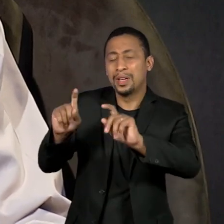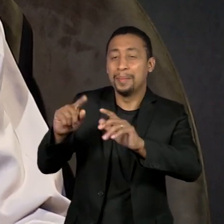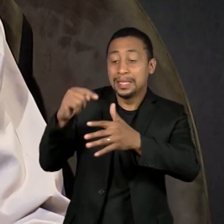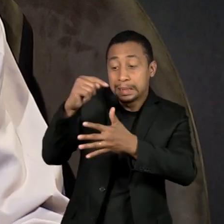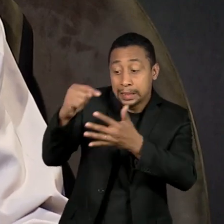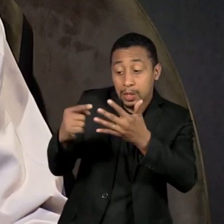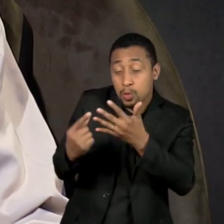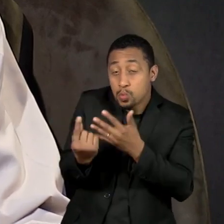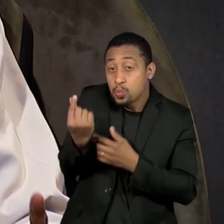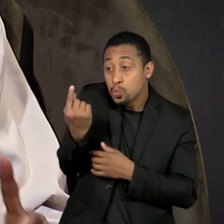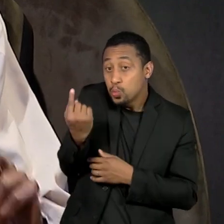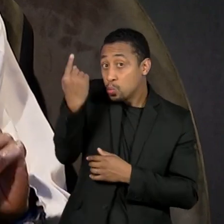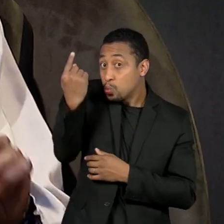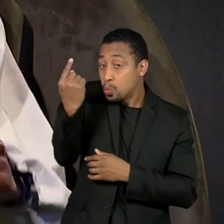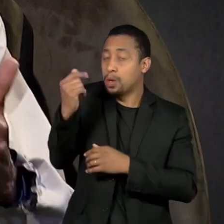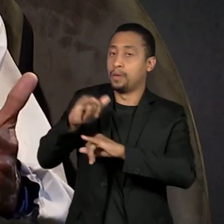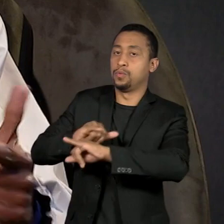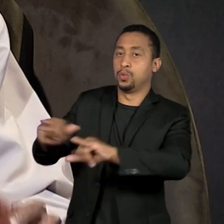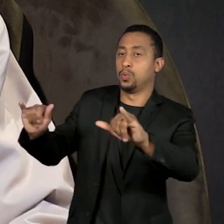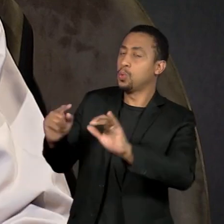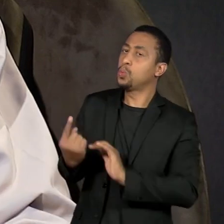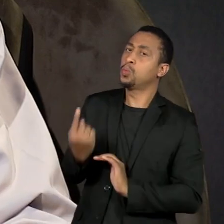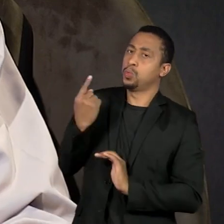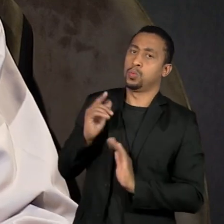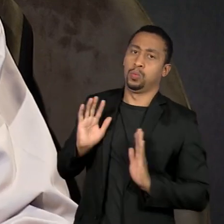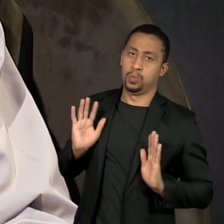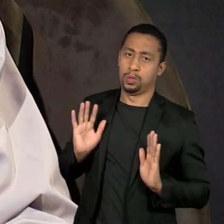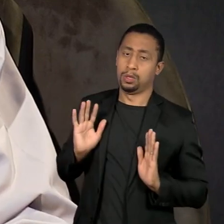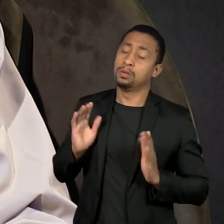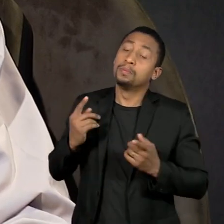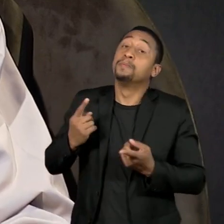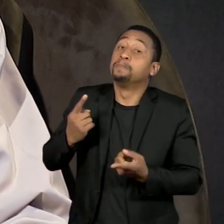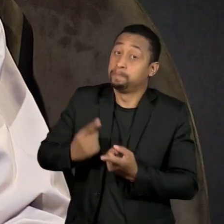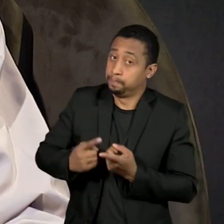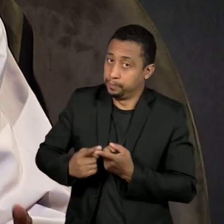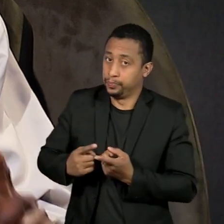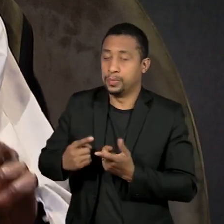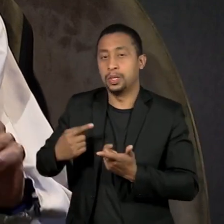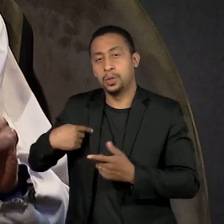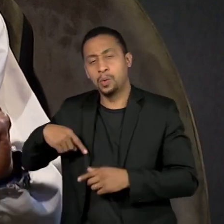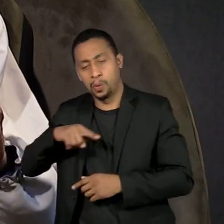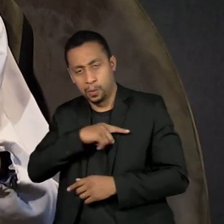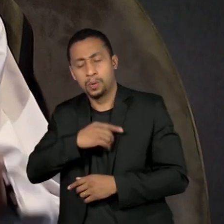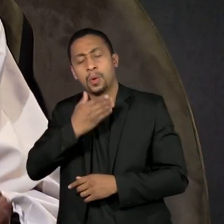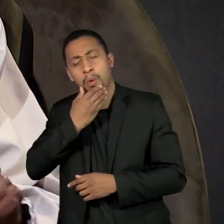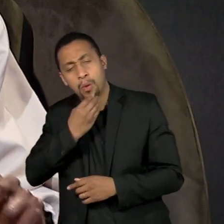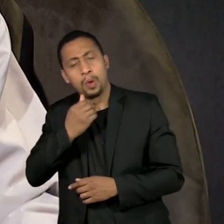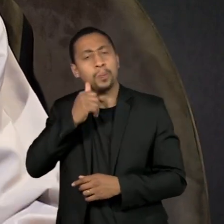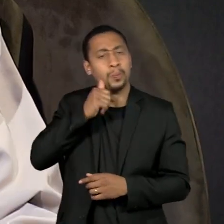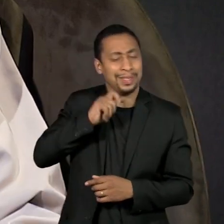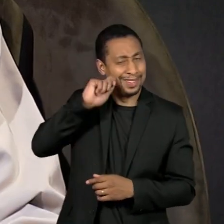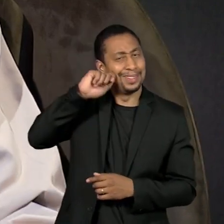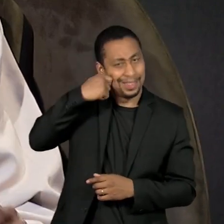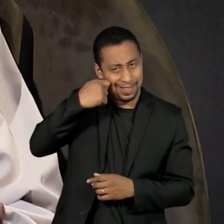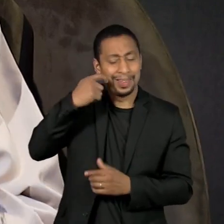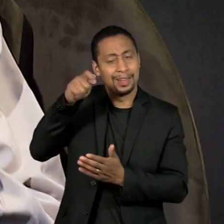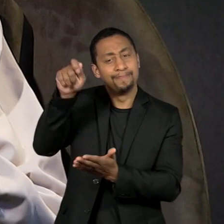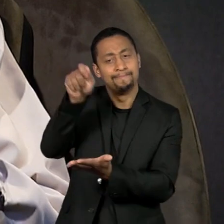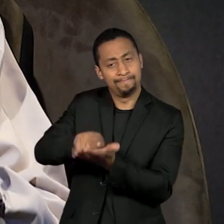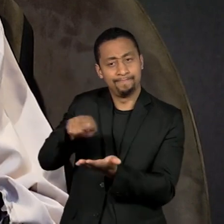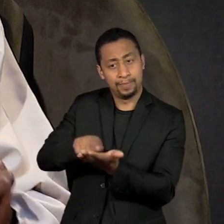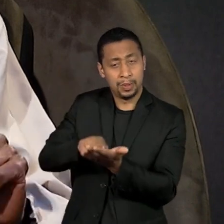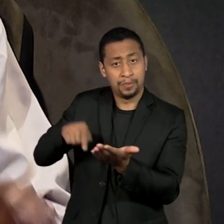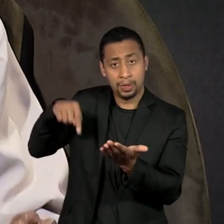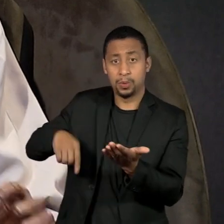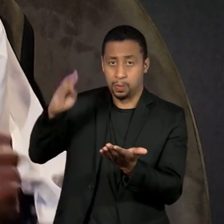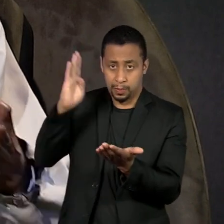quê? Porque nós, escritores e escritoras negras no Brasil, nós não estamos